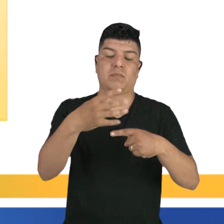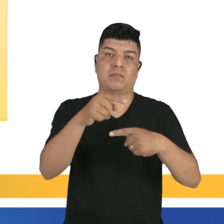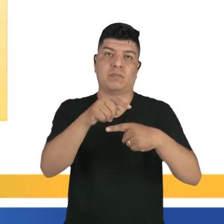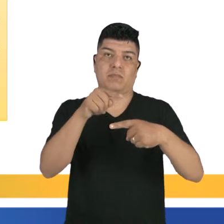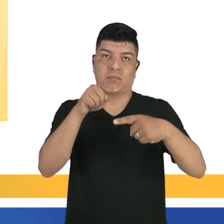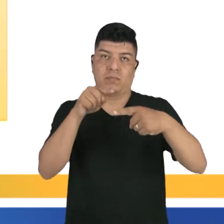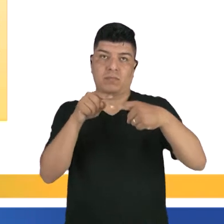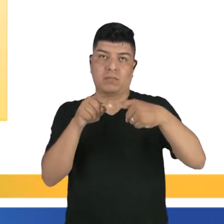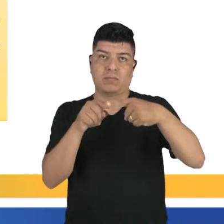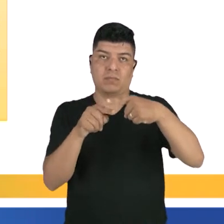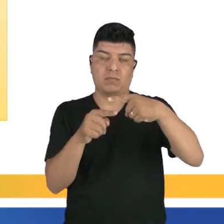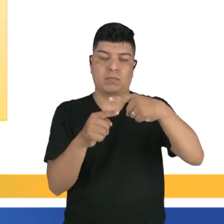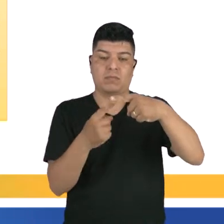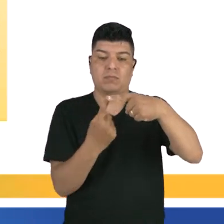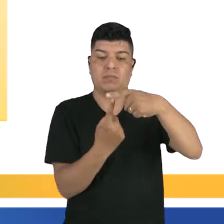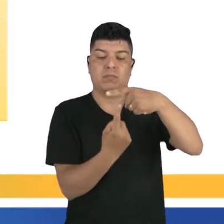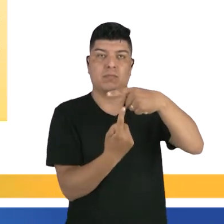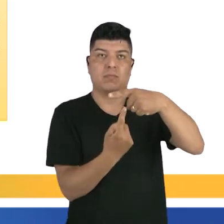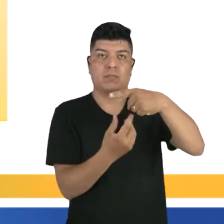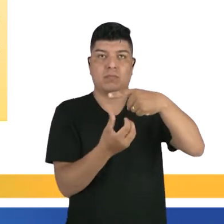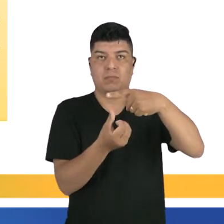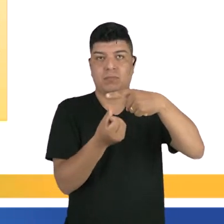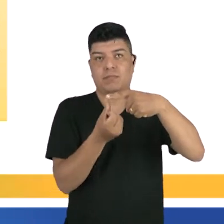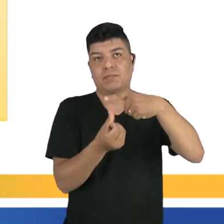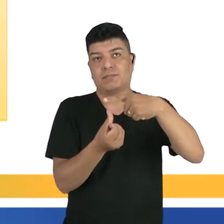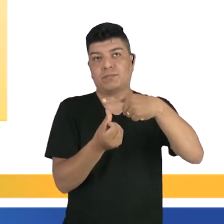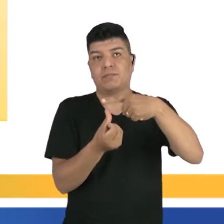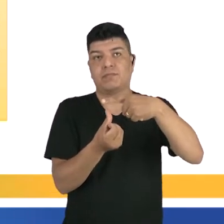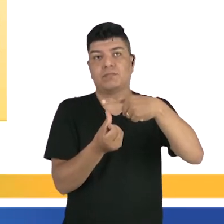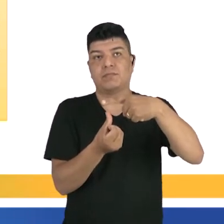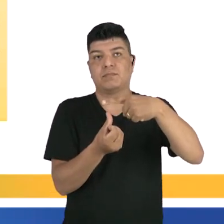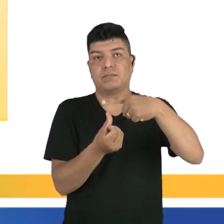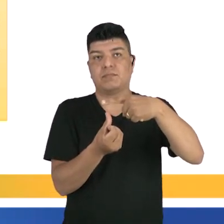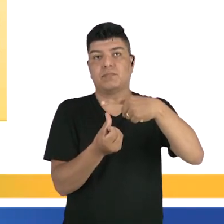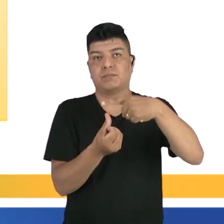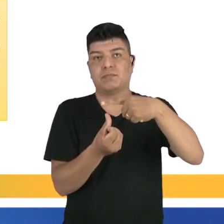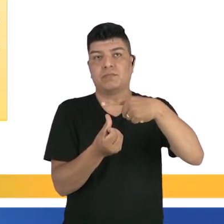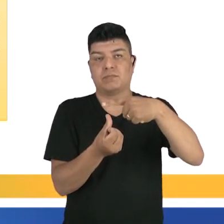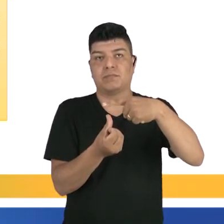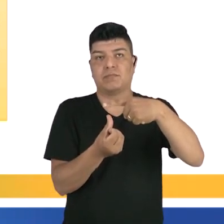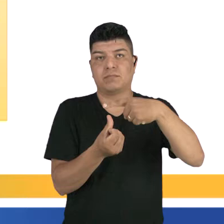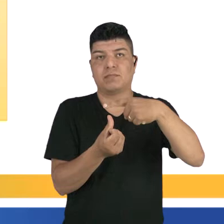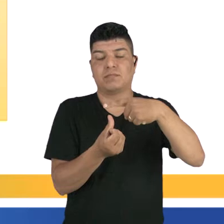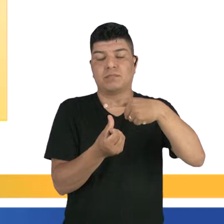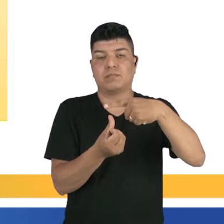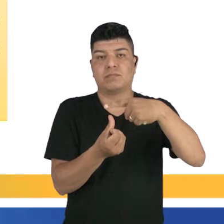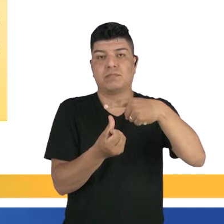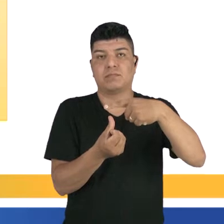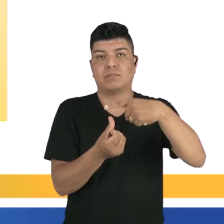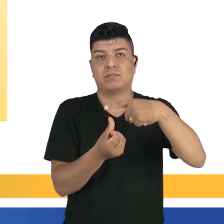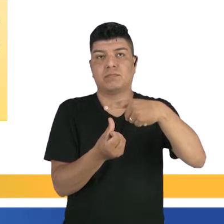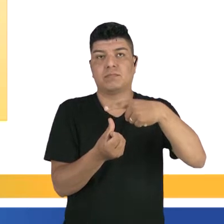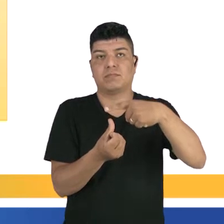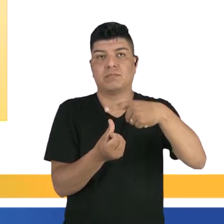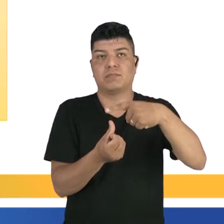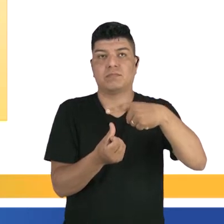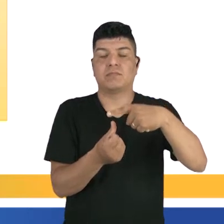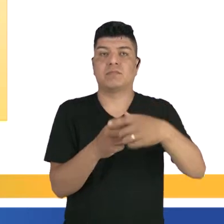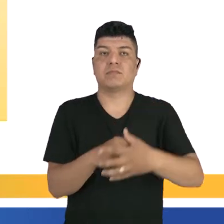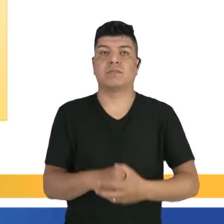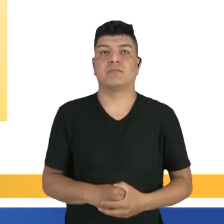vou dividir o 24, que é o numerador, pelo denominador 40,